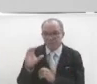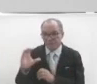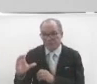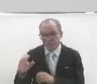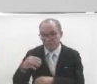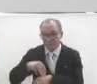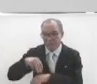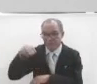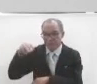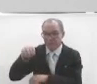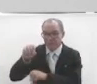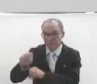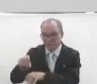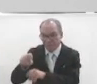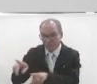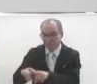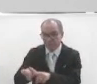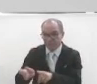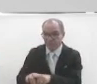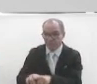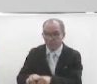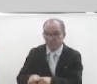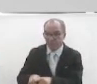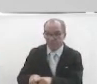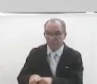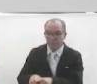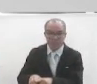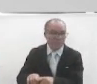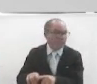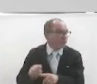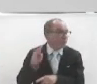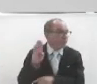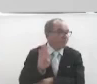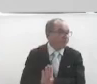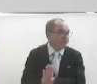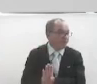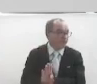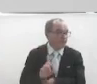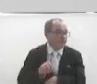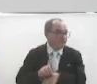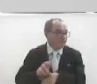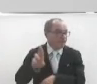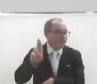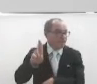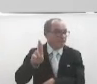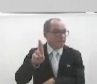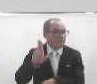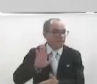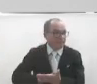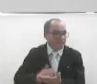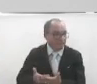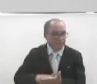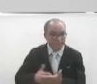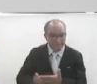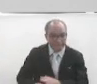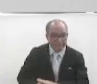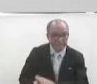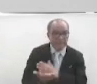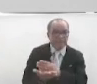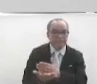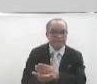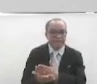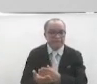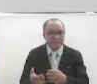mestrado na área de educação e ou atuação então a se de doutorado na área de educação e o atuação